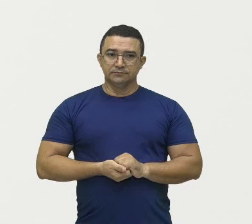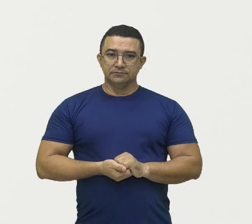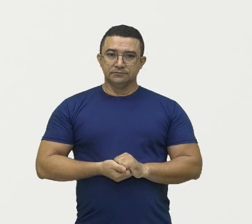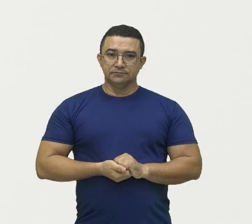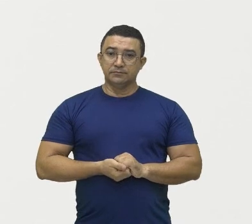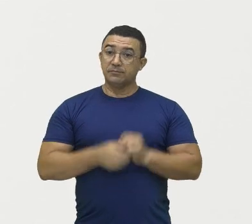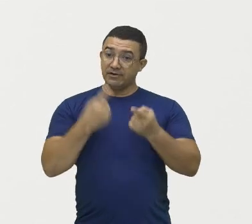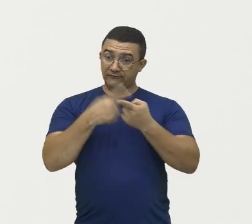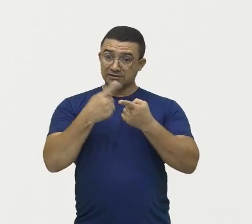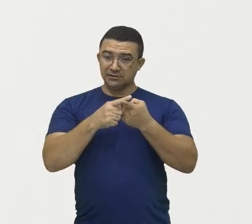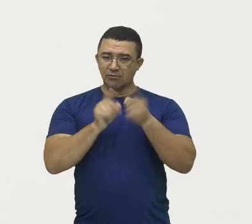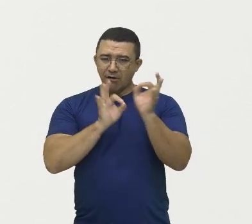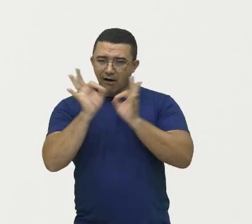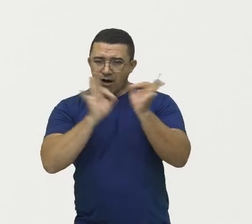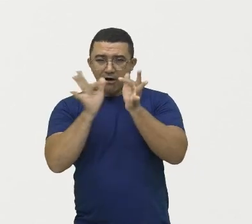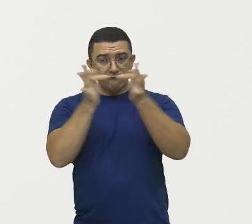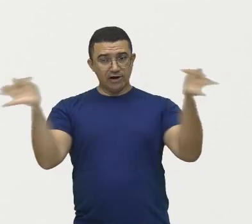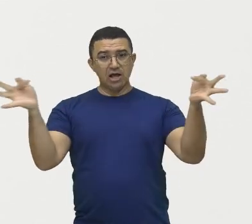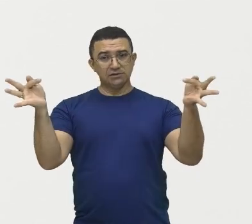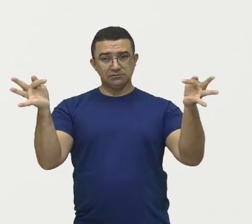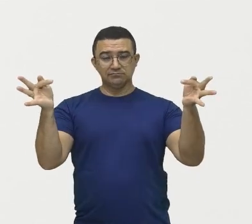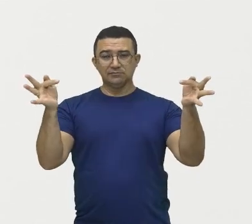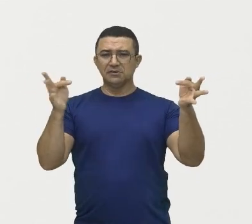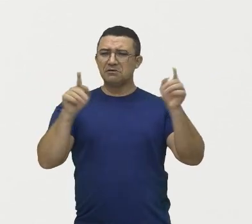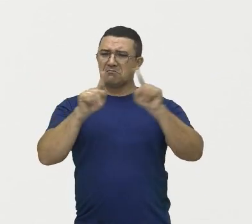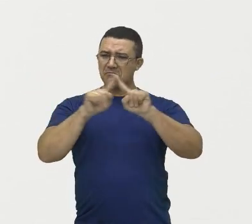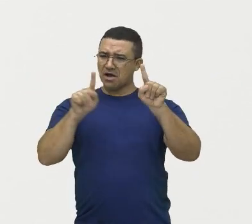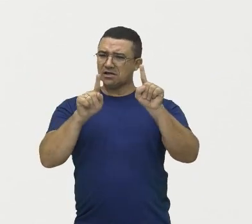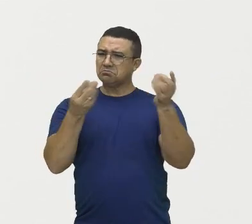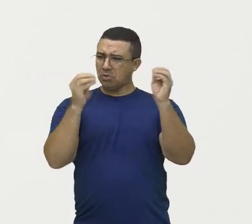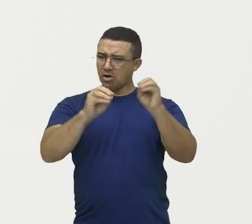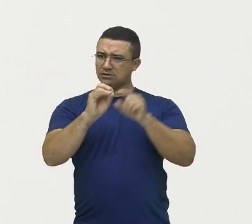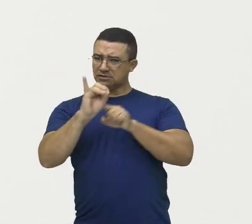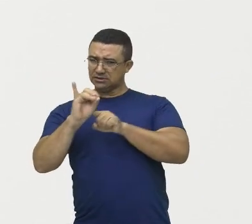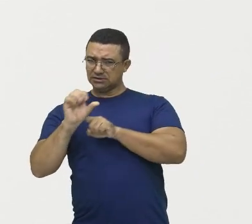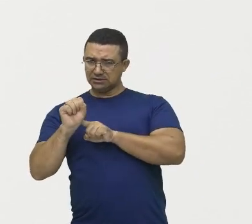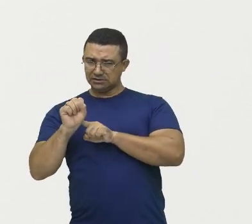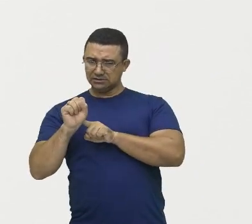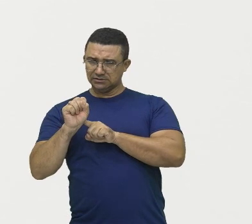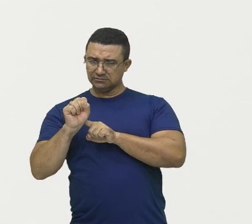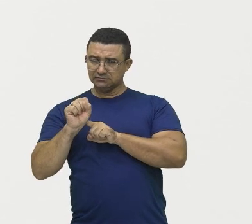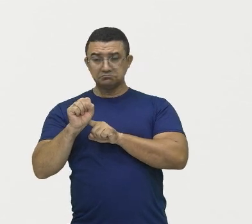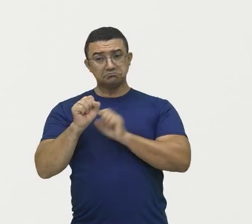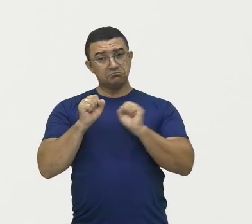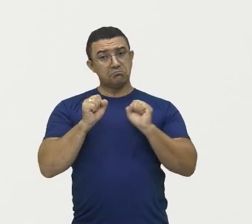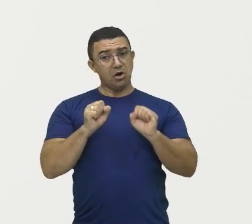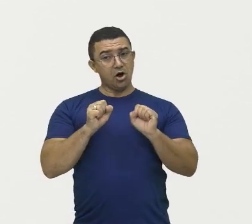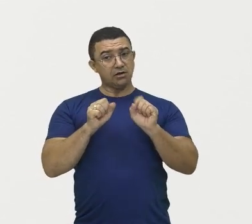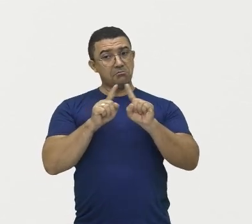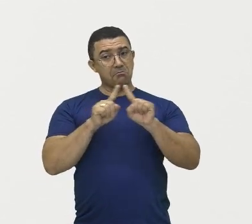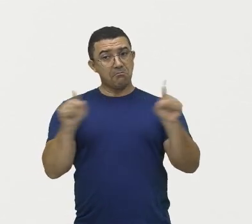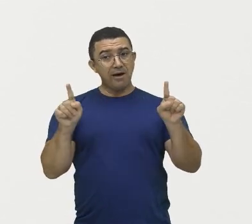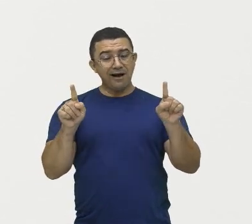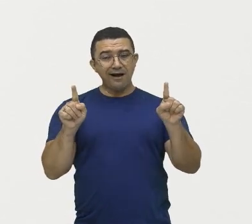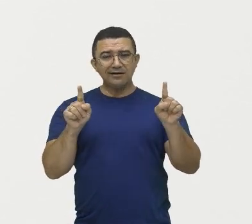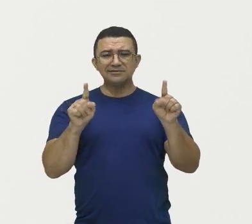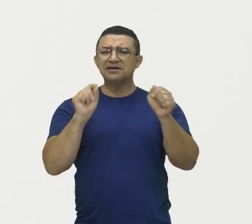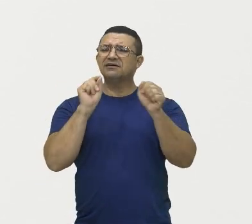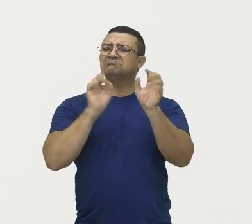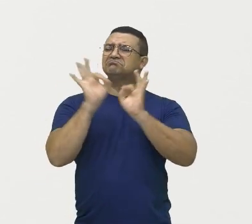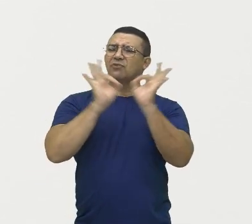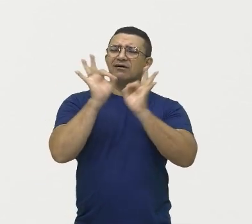para formar essa pergunta. Alguém pode perguntar, professor, mas eu poderia colocar o is aqui. Poderia colocar, só que aí eu estaria formando uma